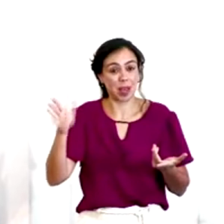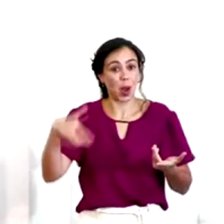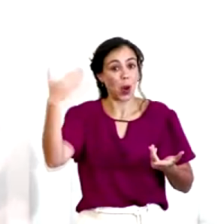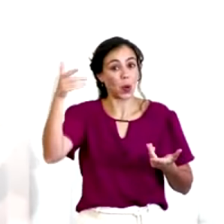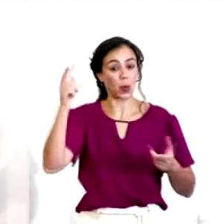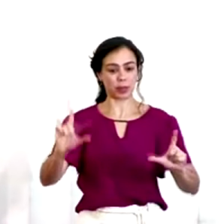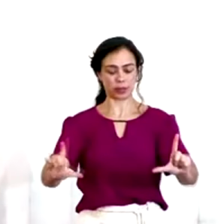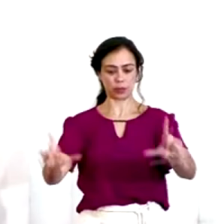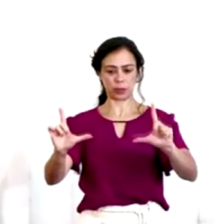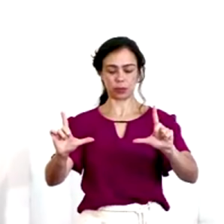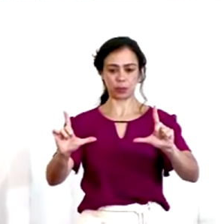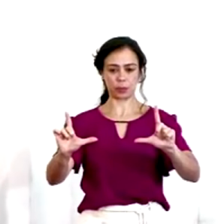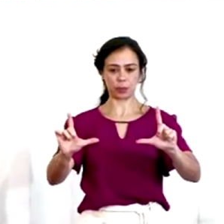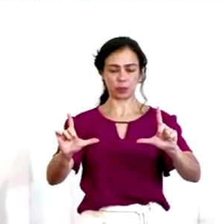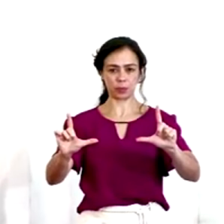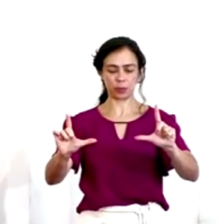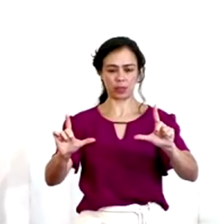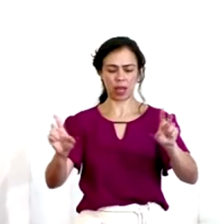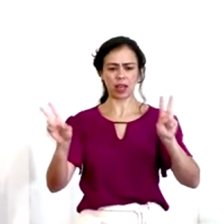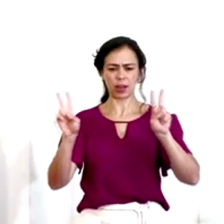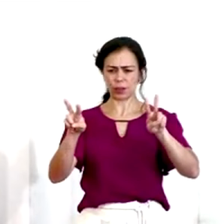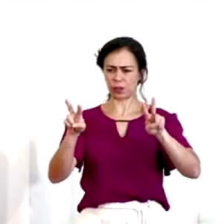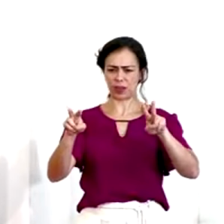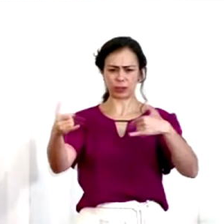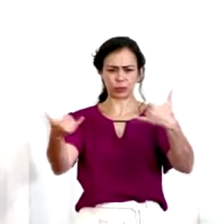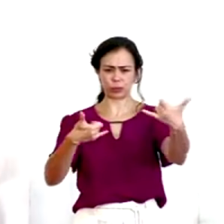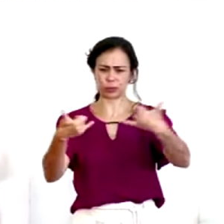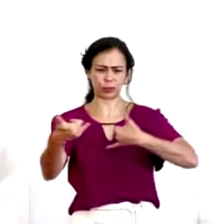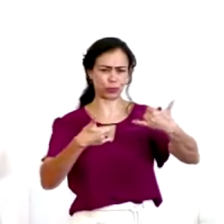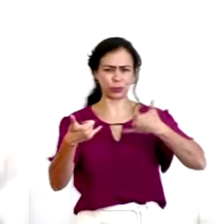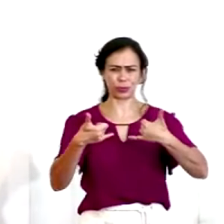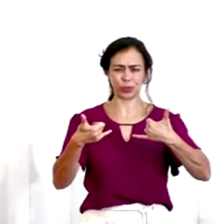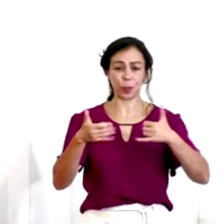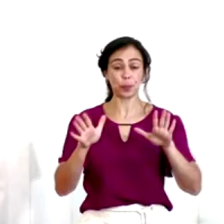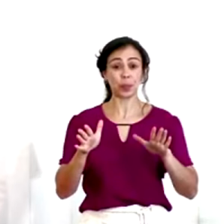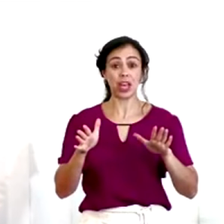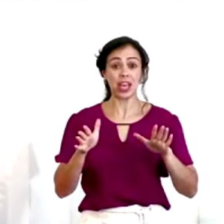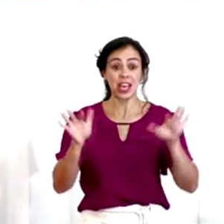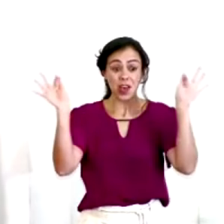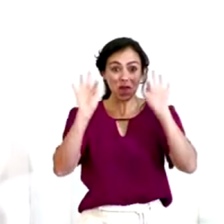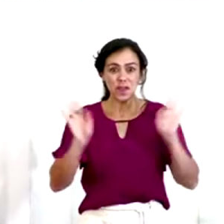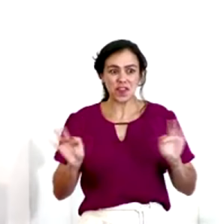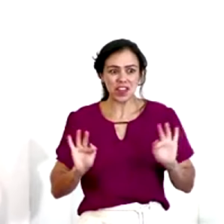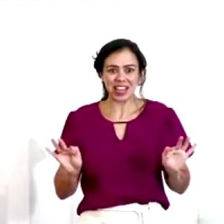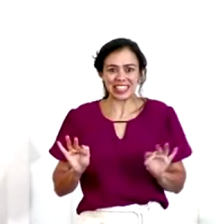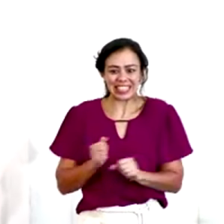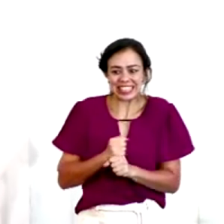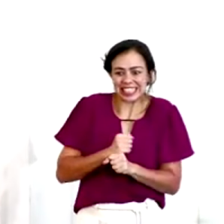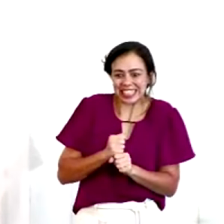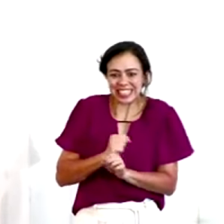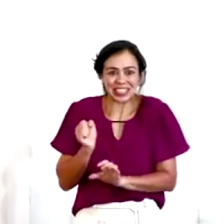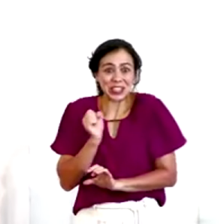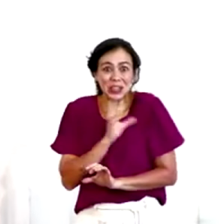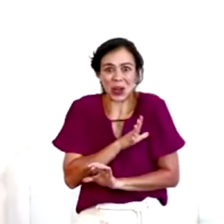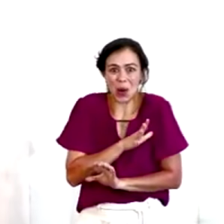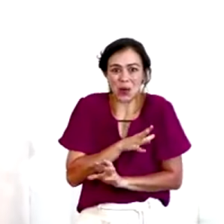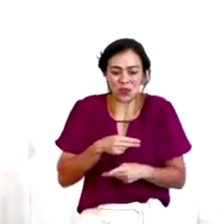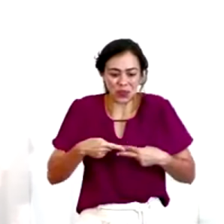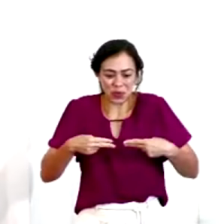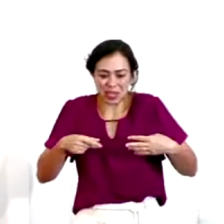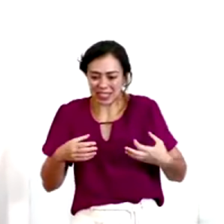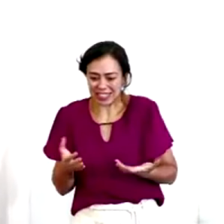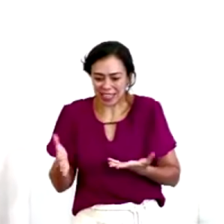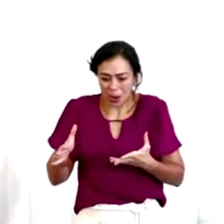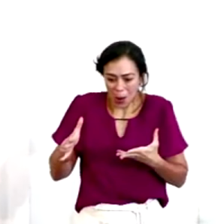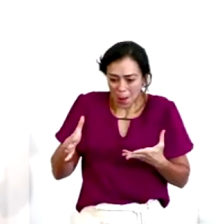mensagens de um feliz ano novo, um ano próspero, cheio de coisas boas e